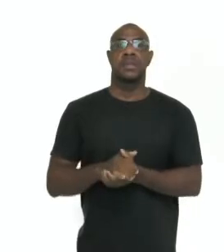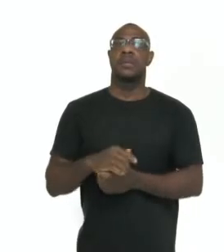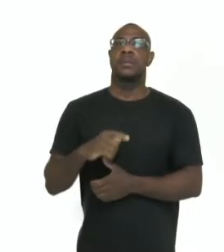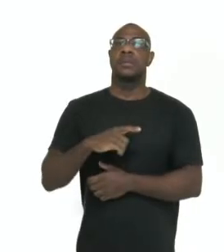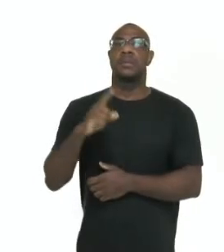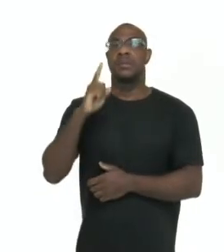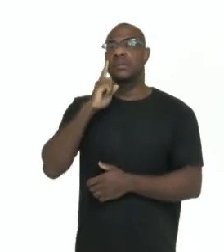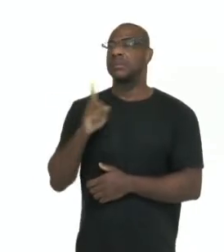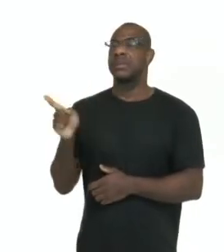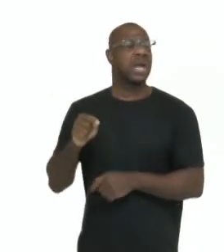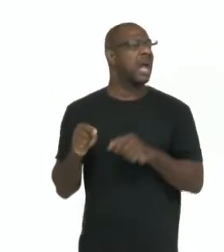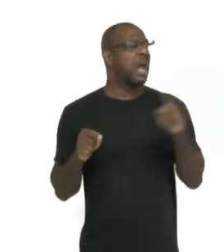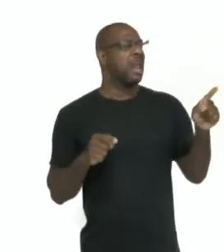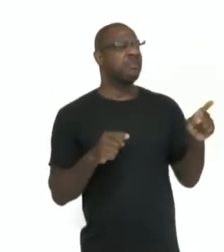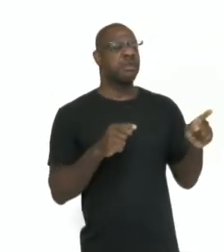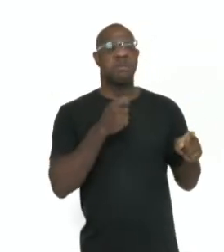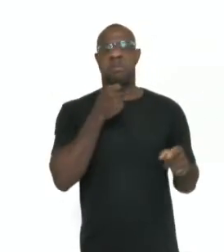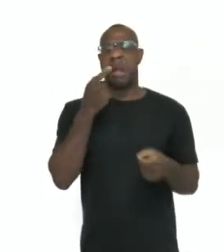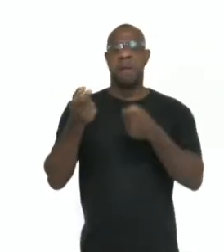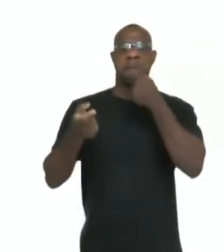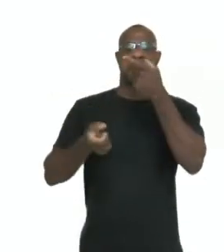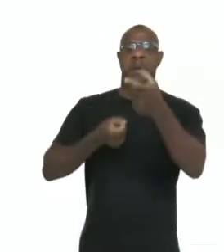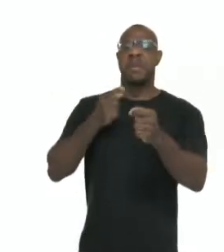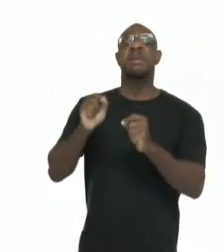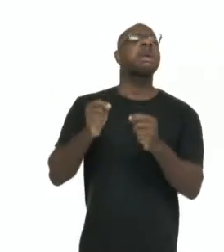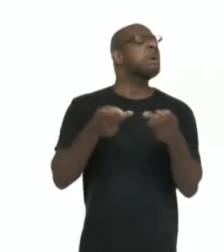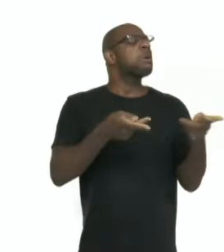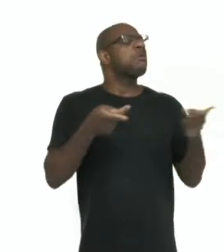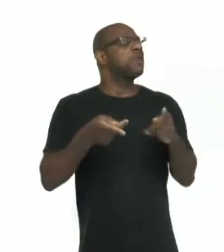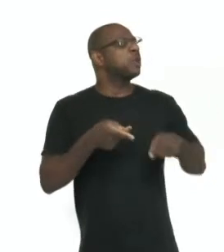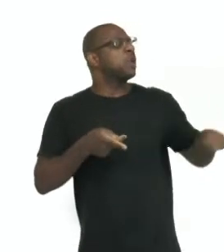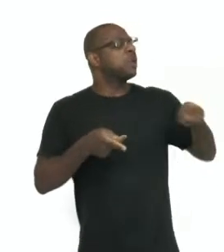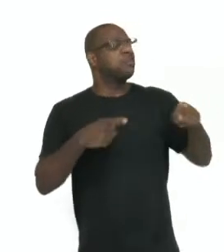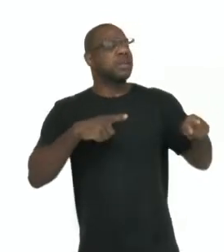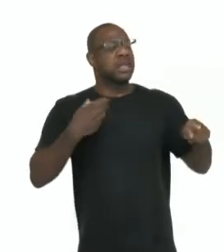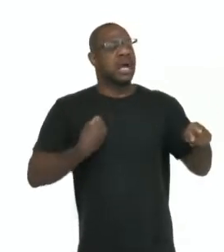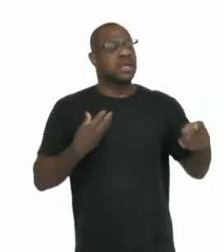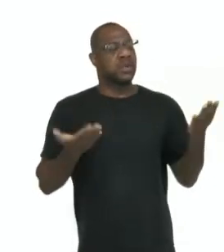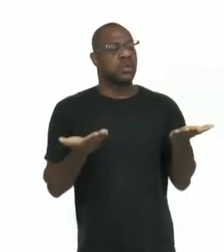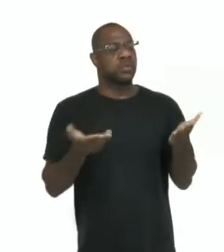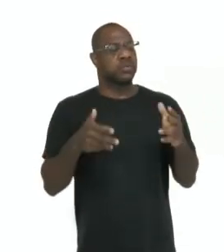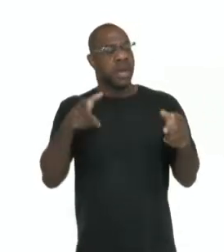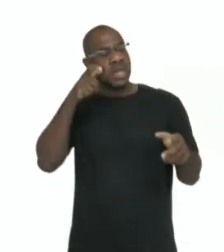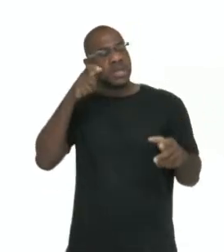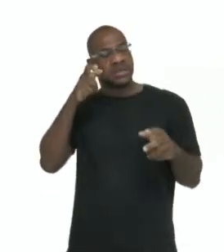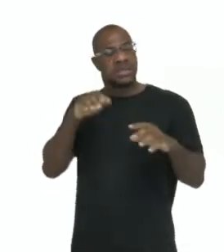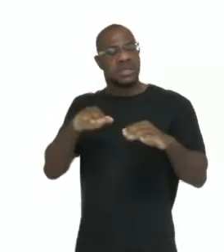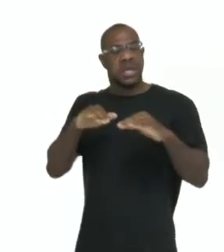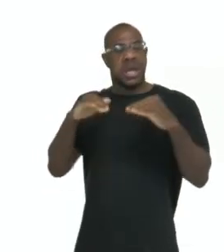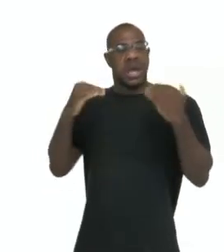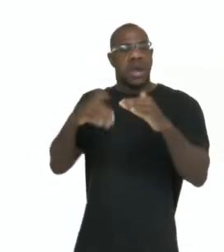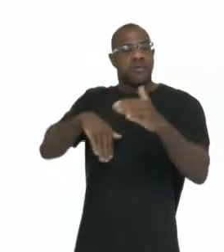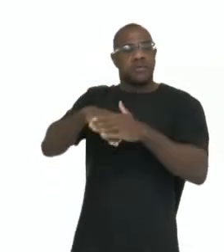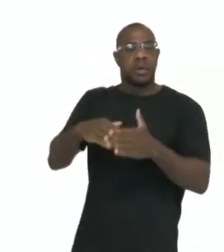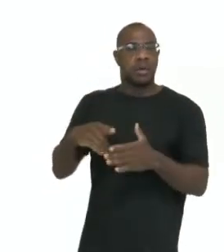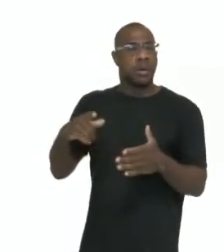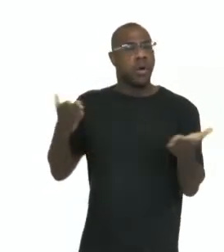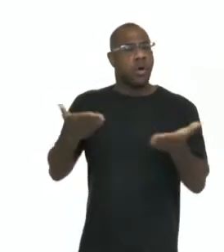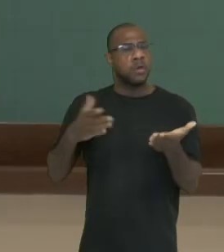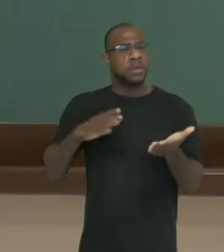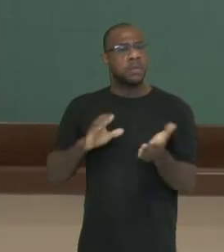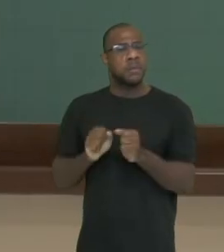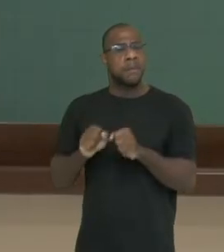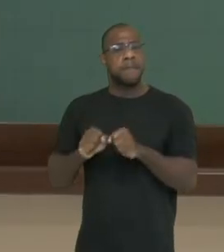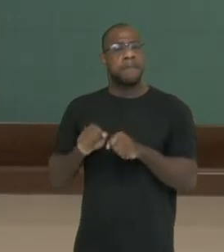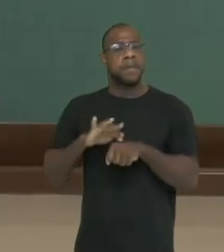ficam xingando, não sei quem convidou tanta gente para estar aqui hoje. A gente está no meio de uma pandemia. Aqui